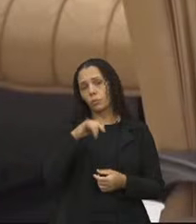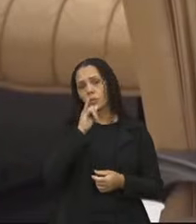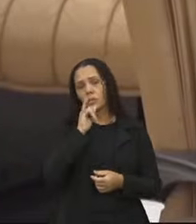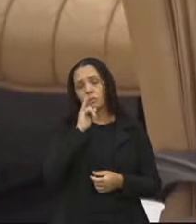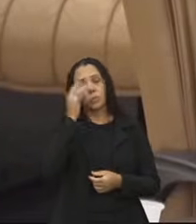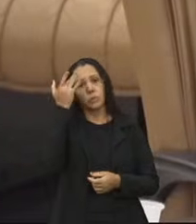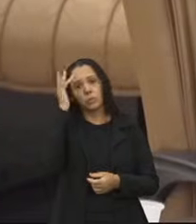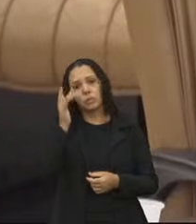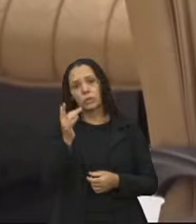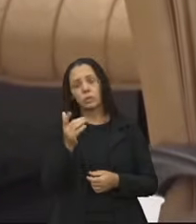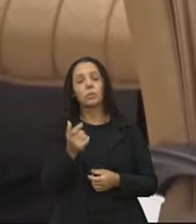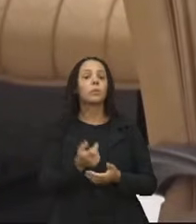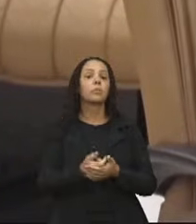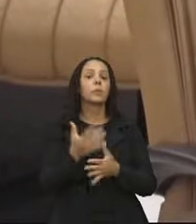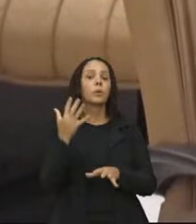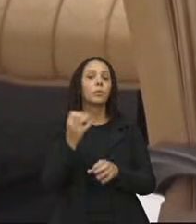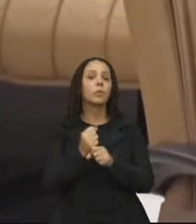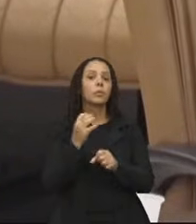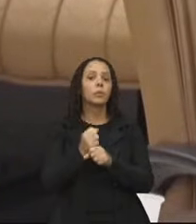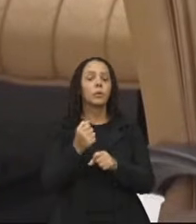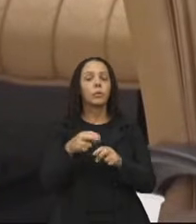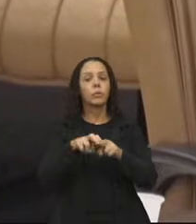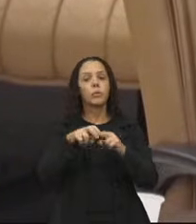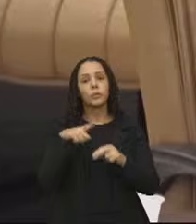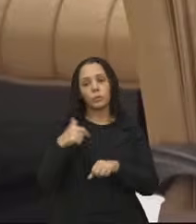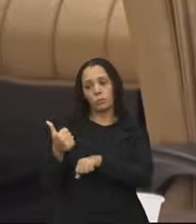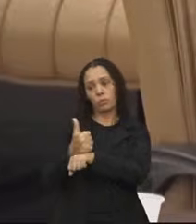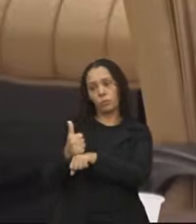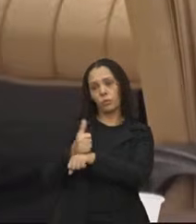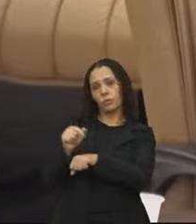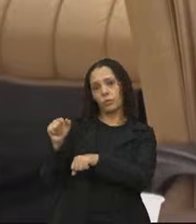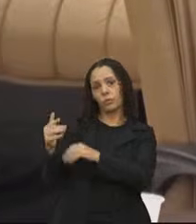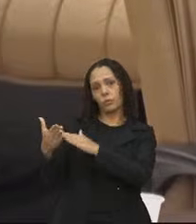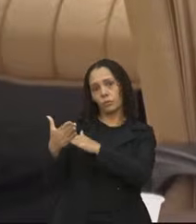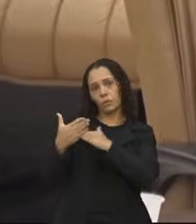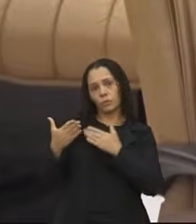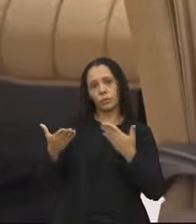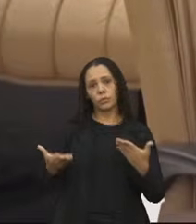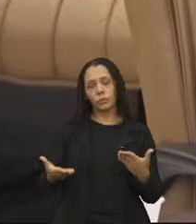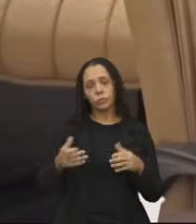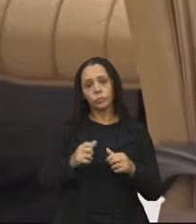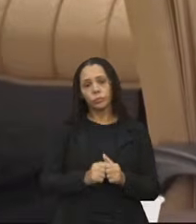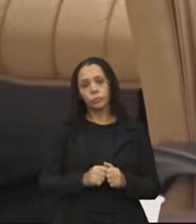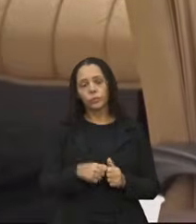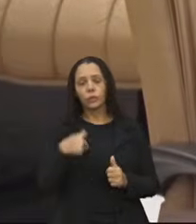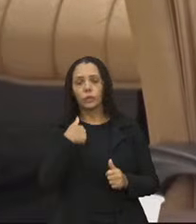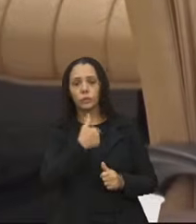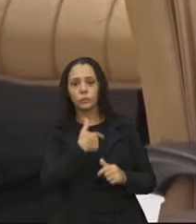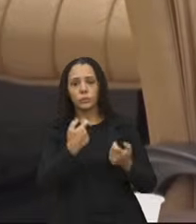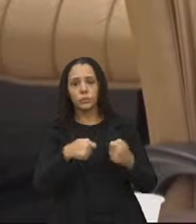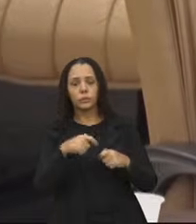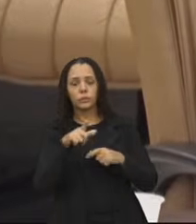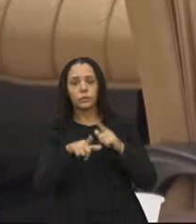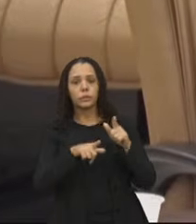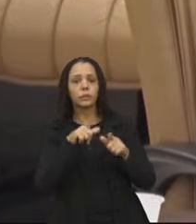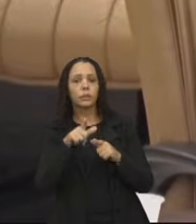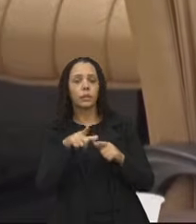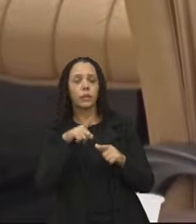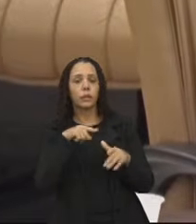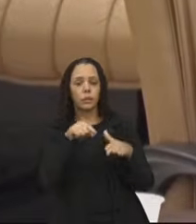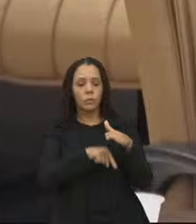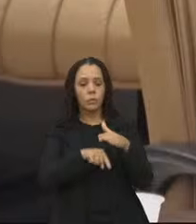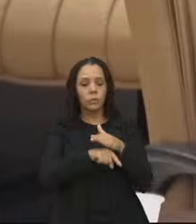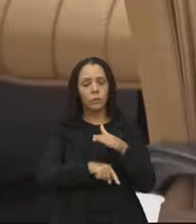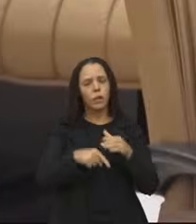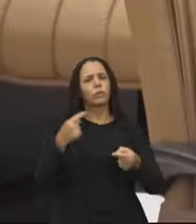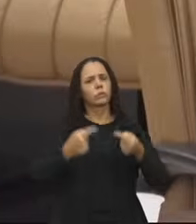entendo tanto de contabilidade, é por isso que eu tenho um auditor contábil na minha equipe que me auxilia nesses temas. E a gente tem que ter profundidade